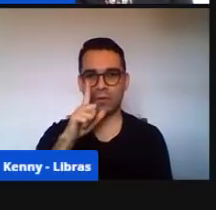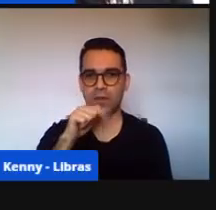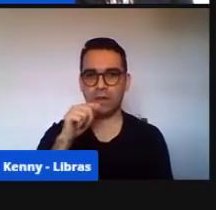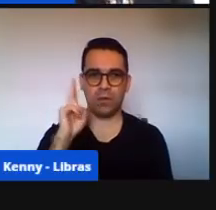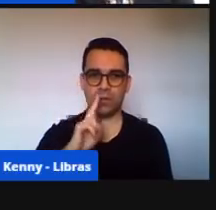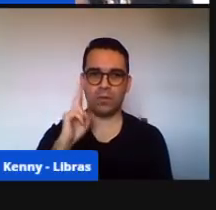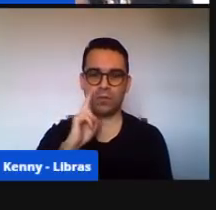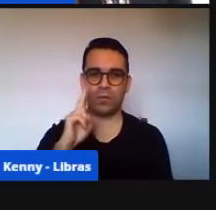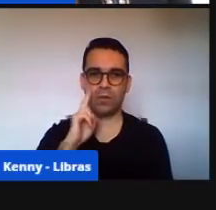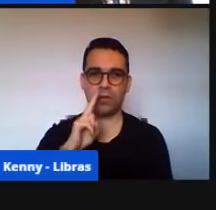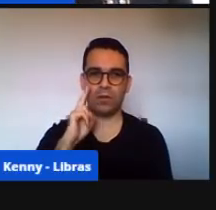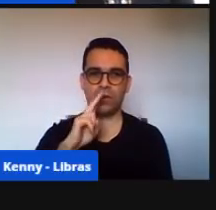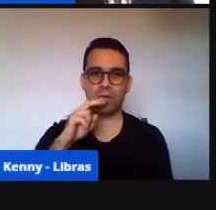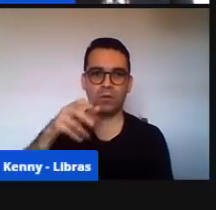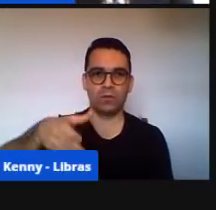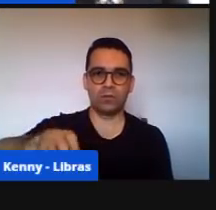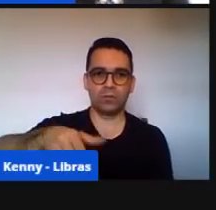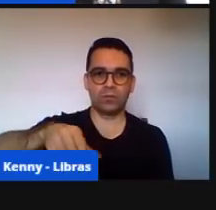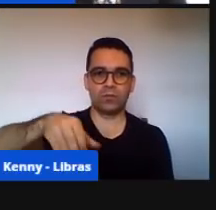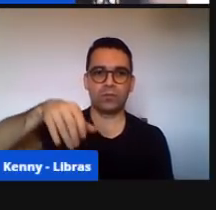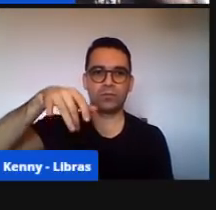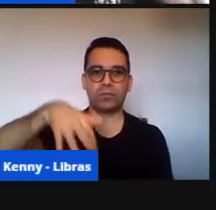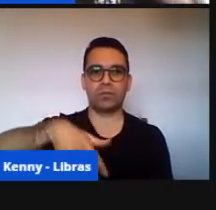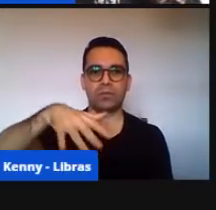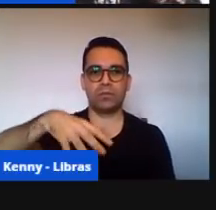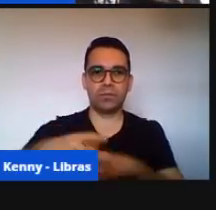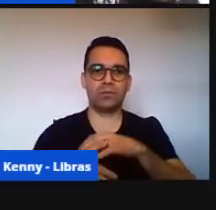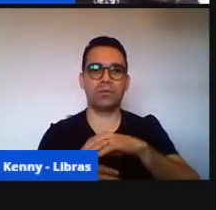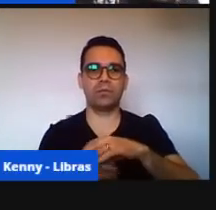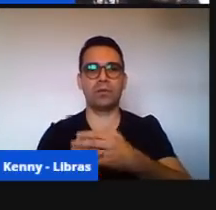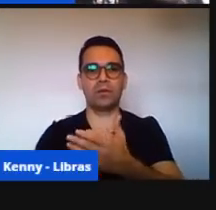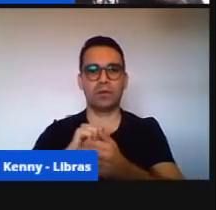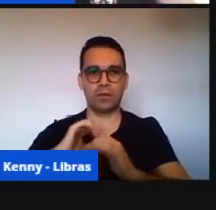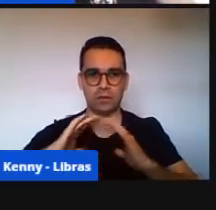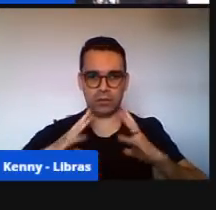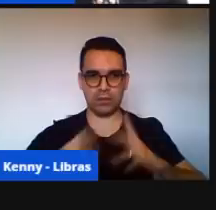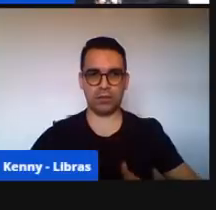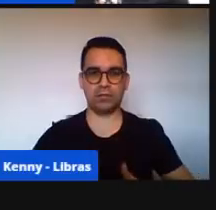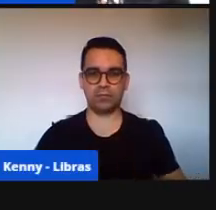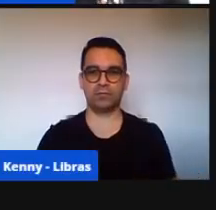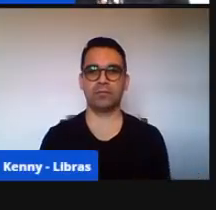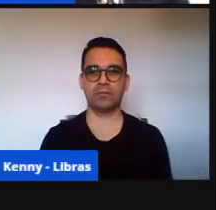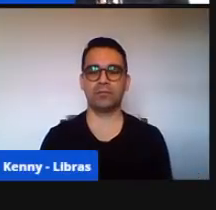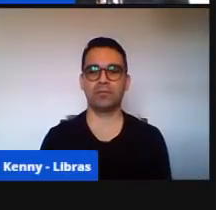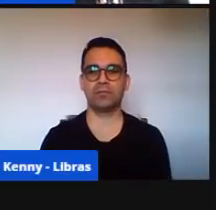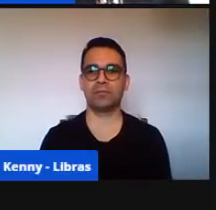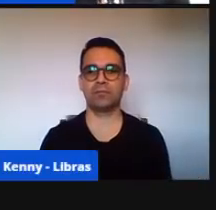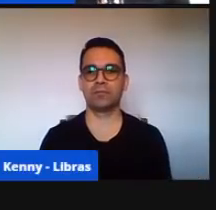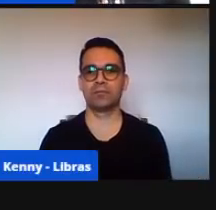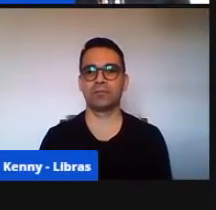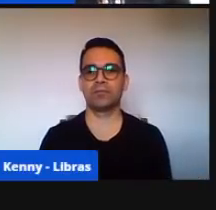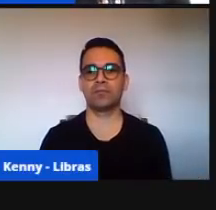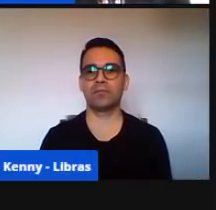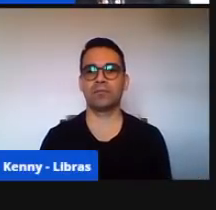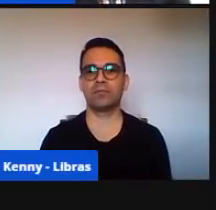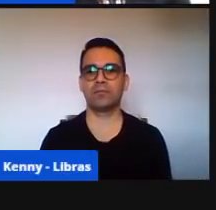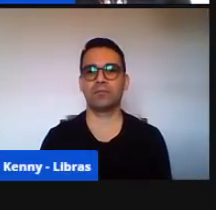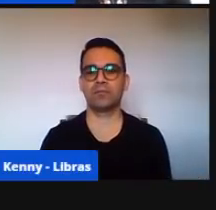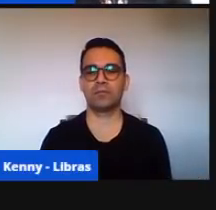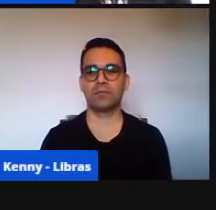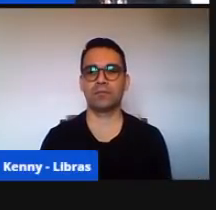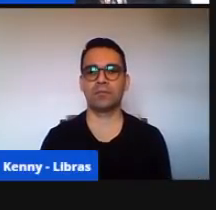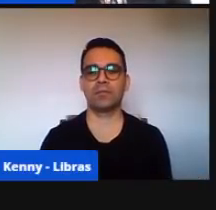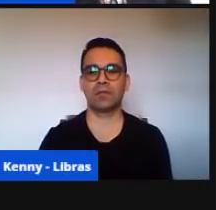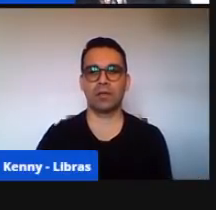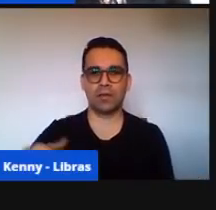As mamadeiras, os copinhos devem ser deixados virados para baixo para secar, e logo depois devem ser armazenados em